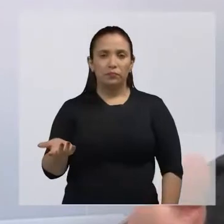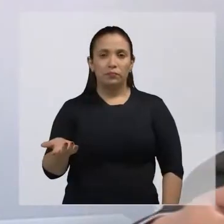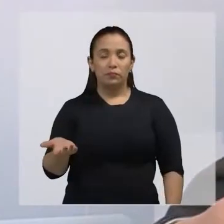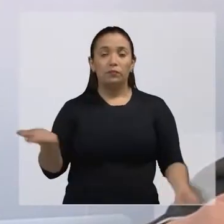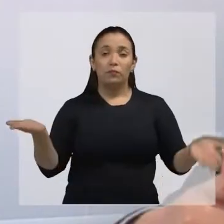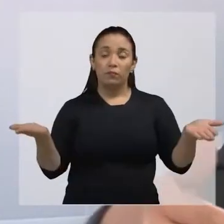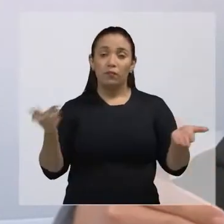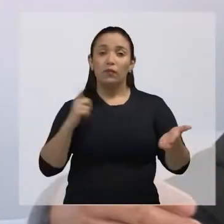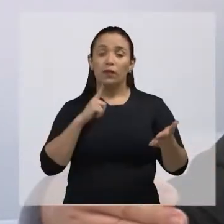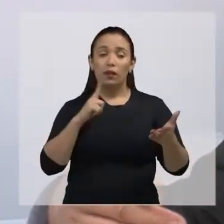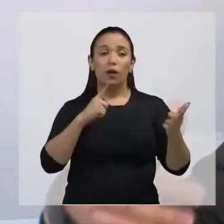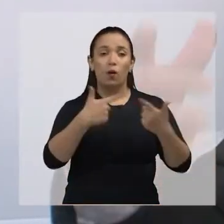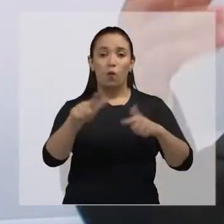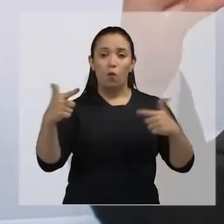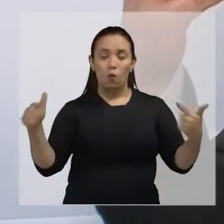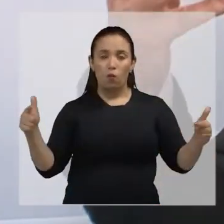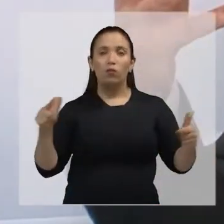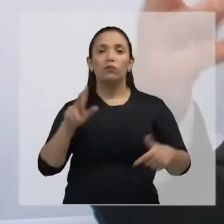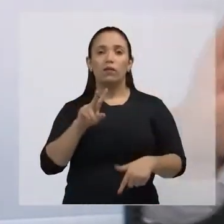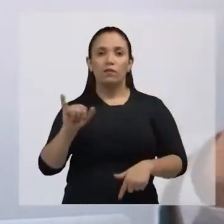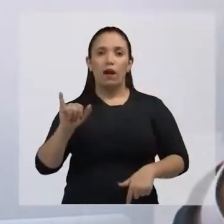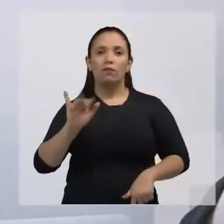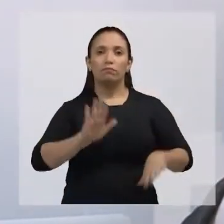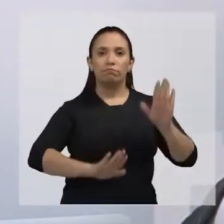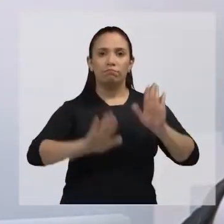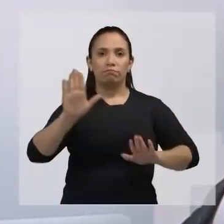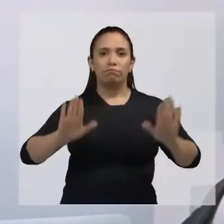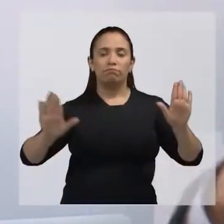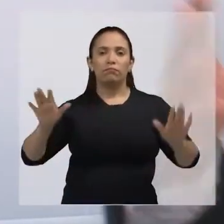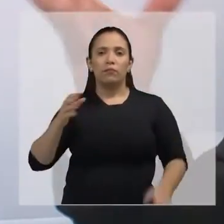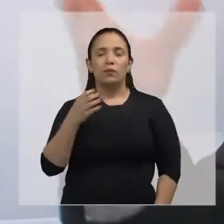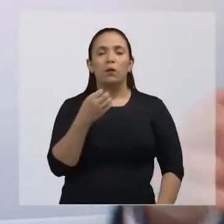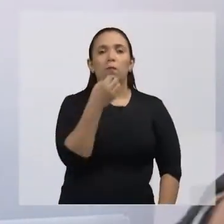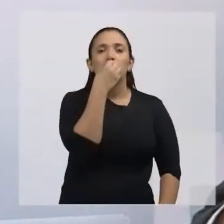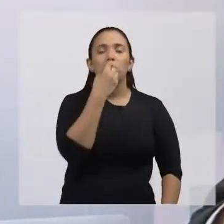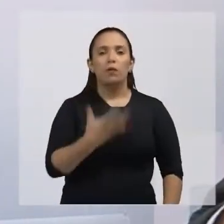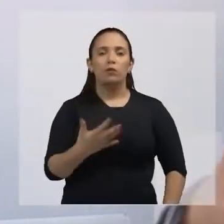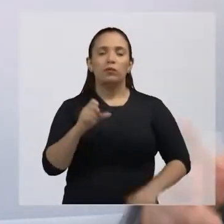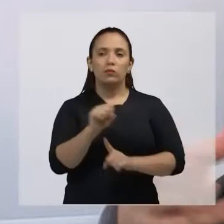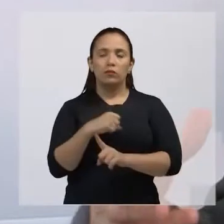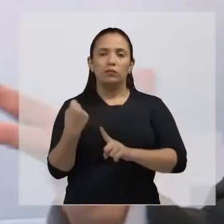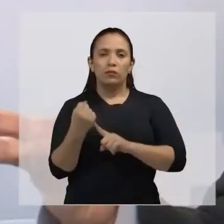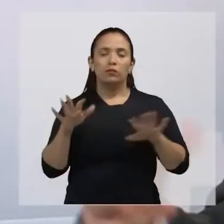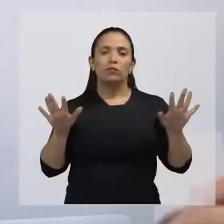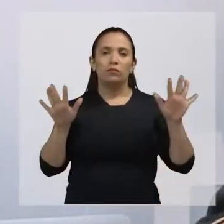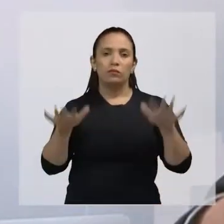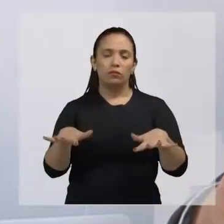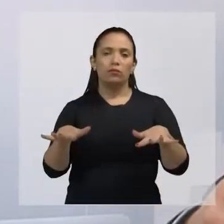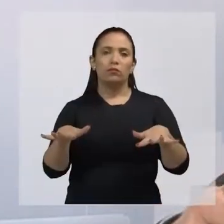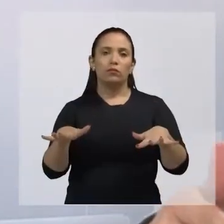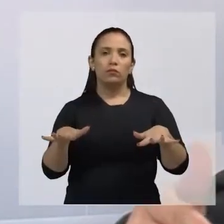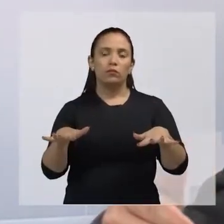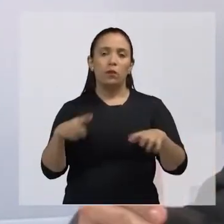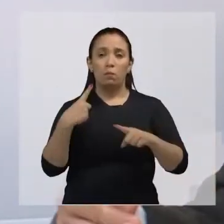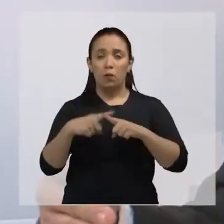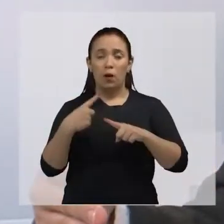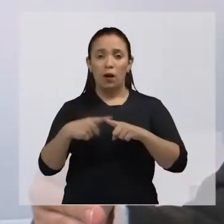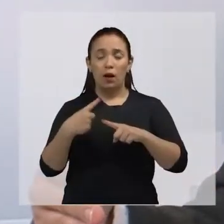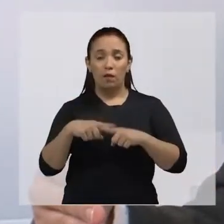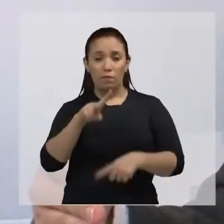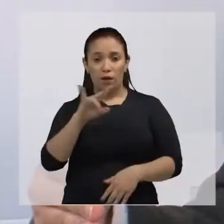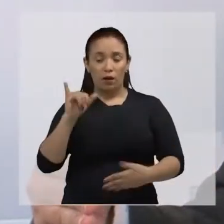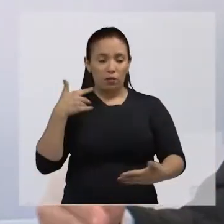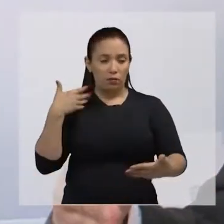Agora, outros atores políticos vão ter um holofote para se apresentar, que é natural que a população, quando vá se aproximando perto